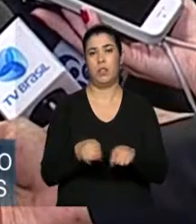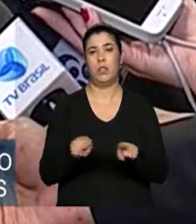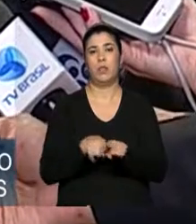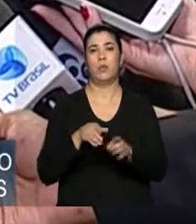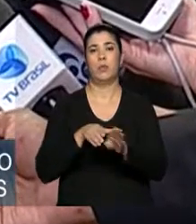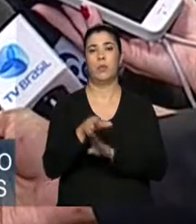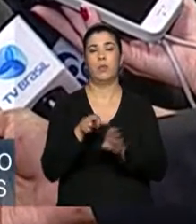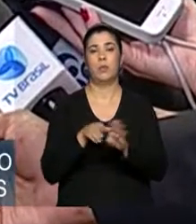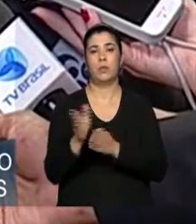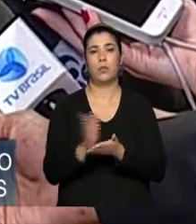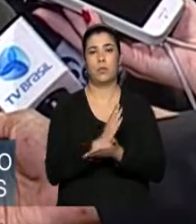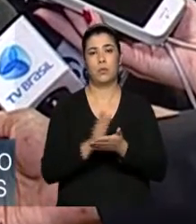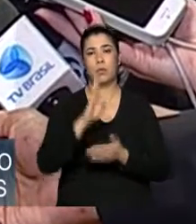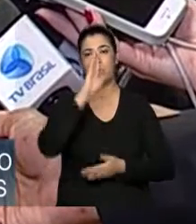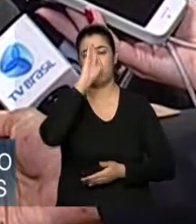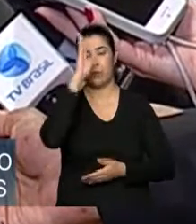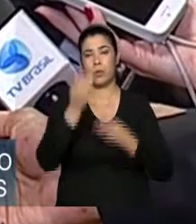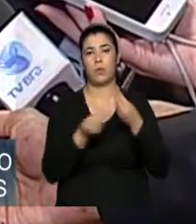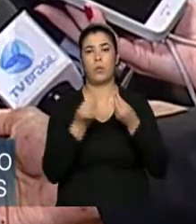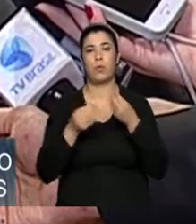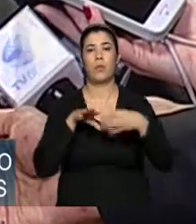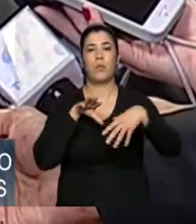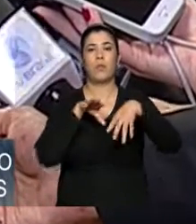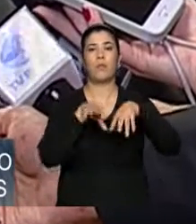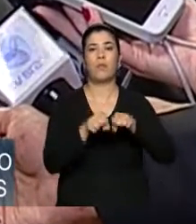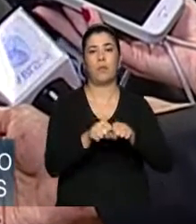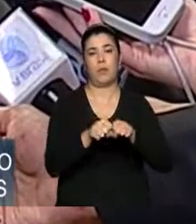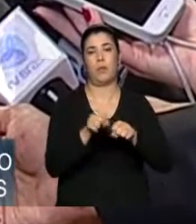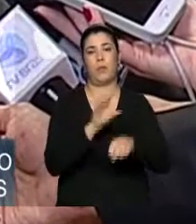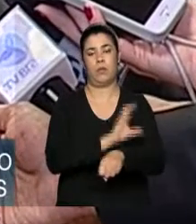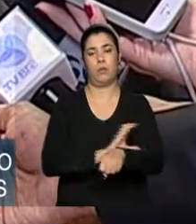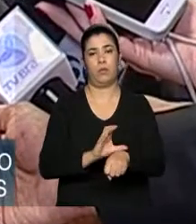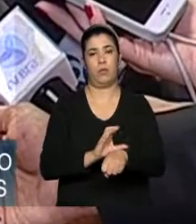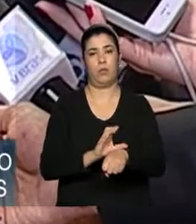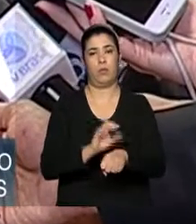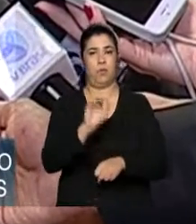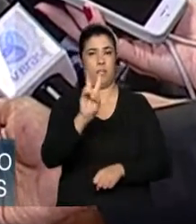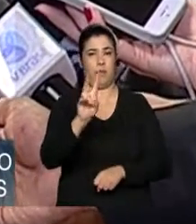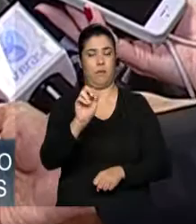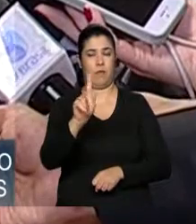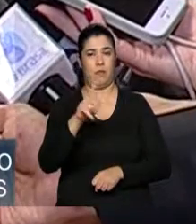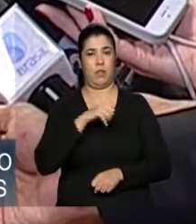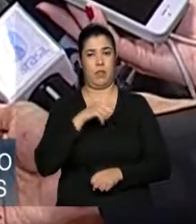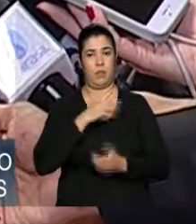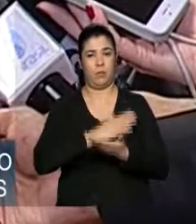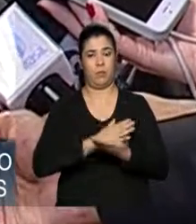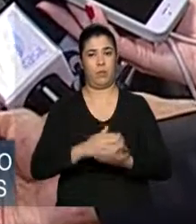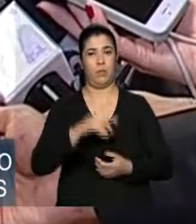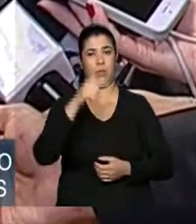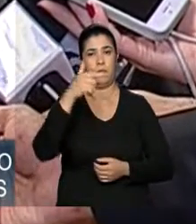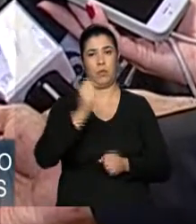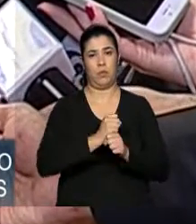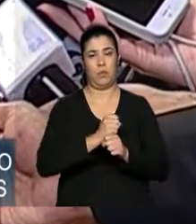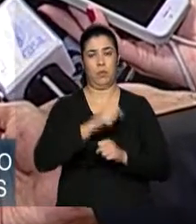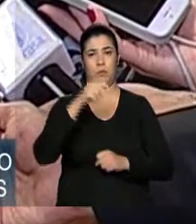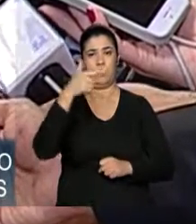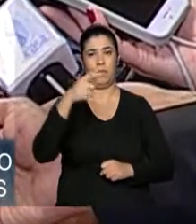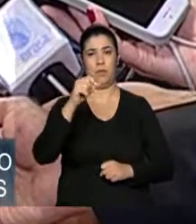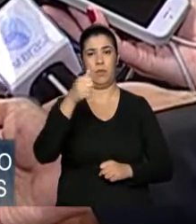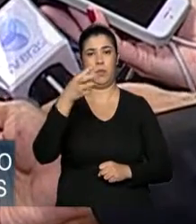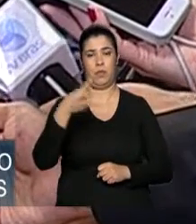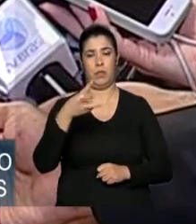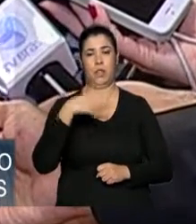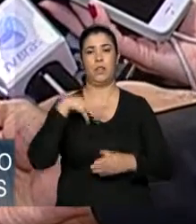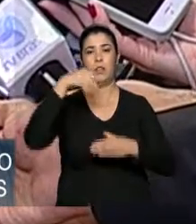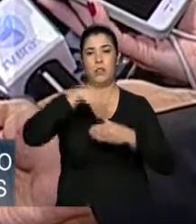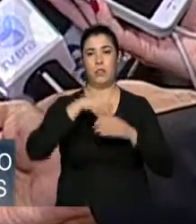orientou também algumas prioridades na formação. Então, as vagas que têm sido criadas desde 2013 estão no programa